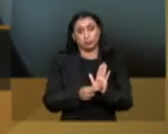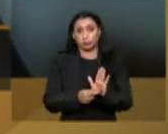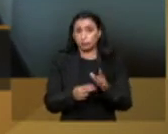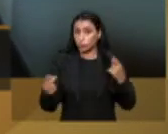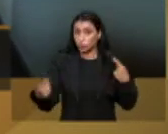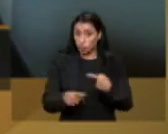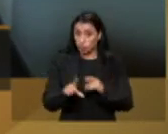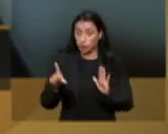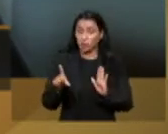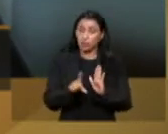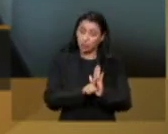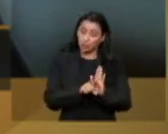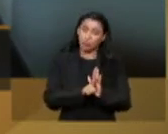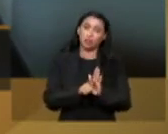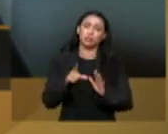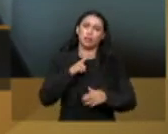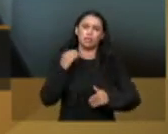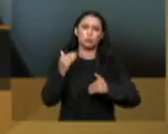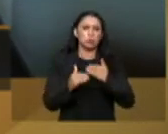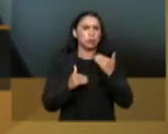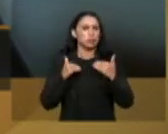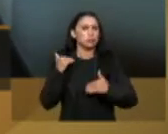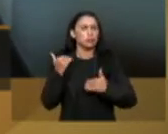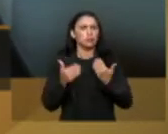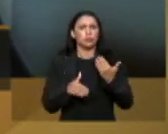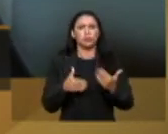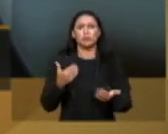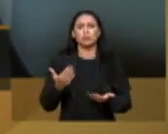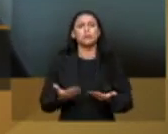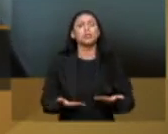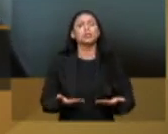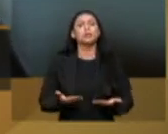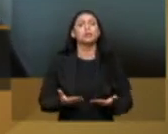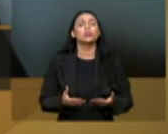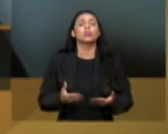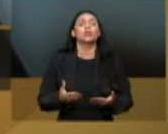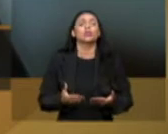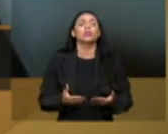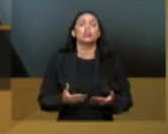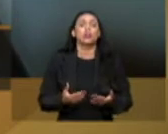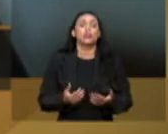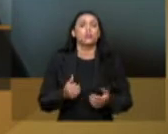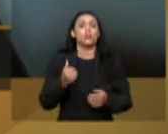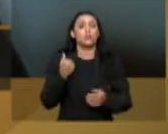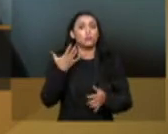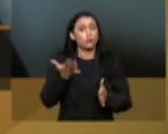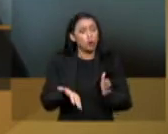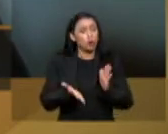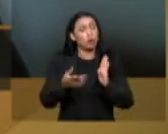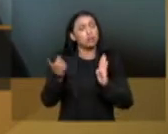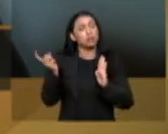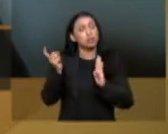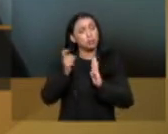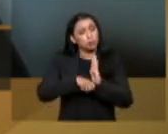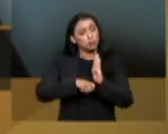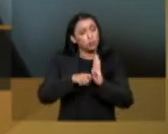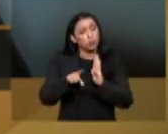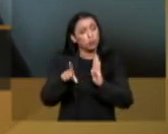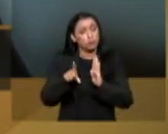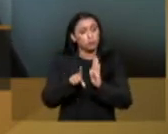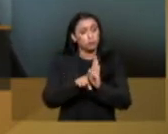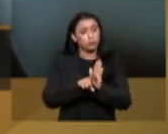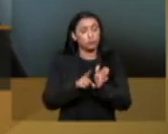se deu em termos de desenvolvimento de função extrafiscal, com a devida